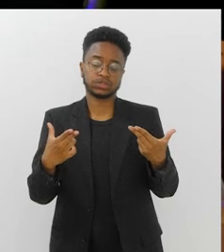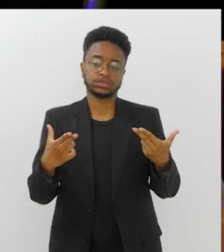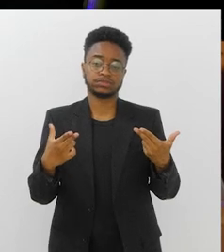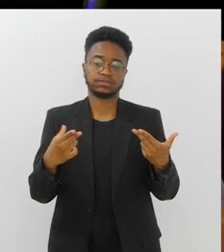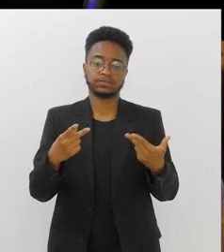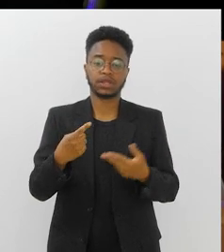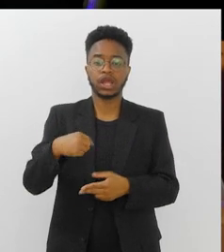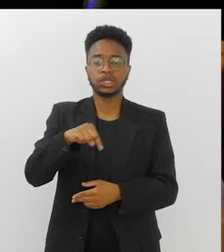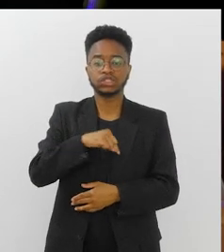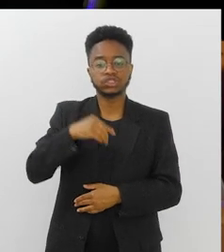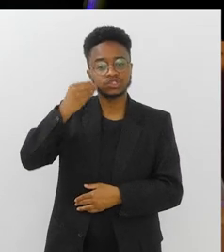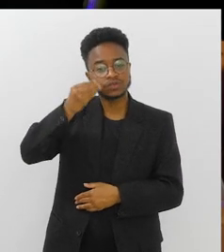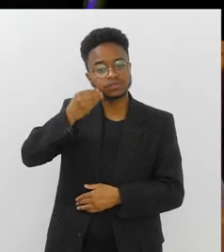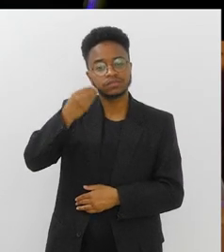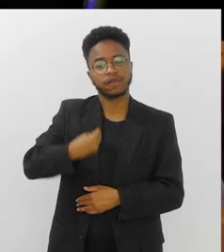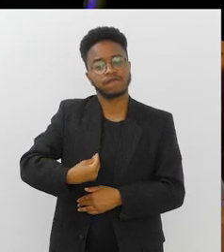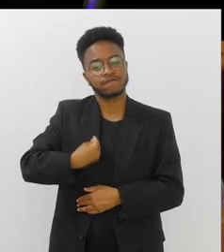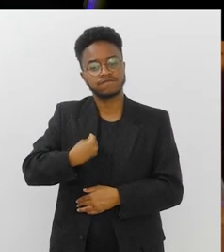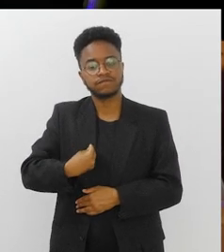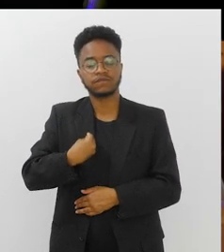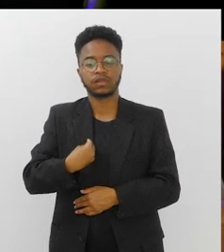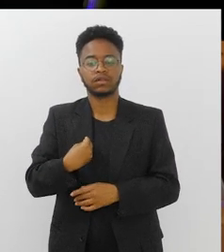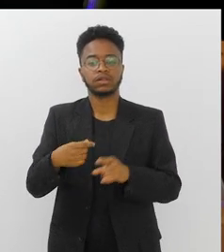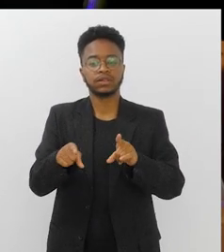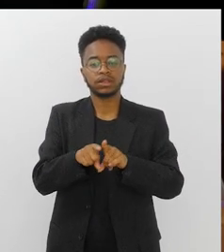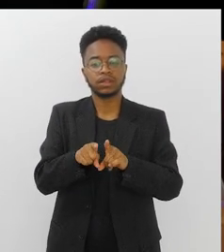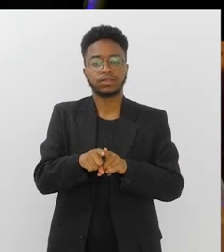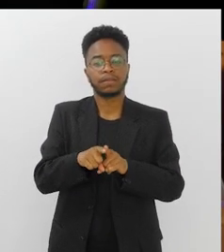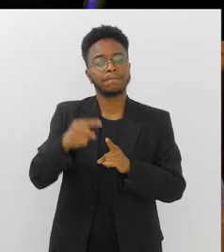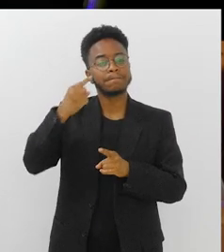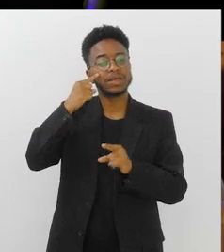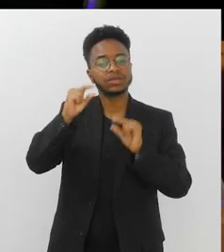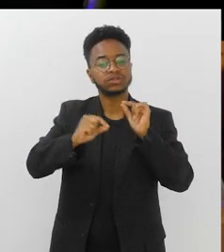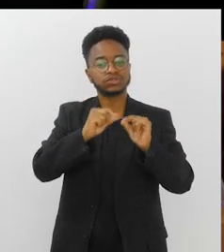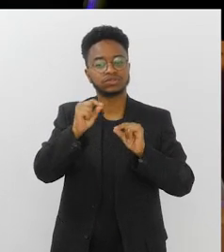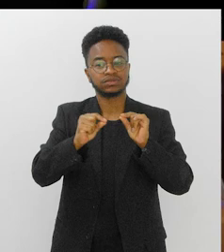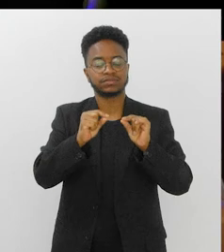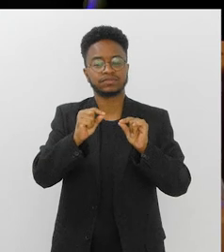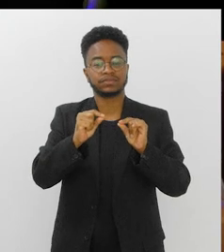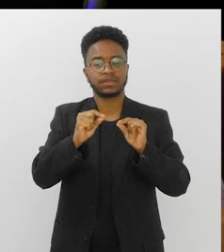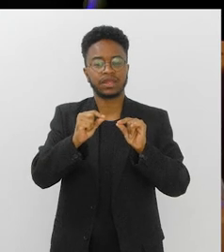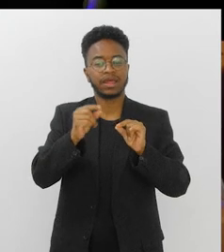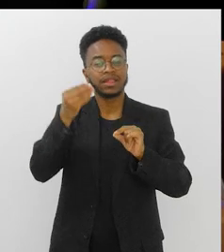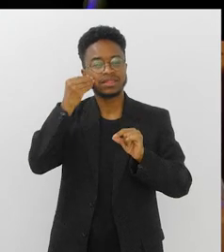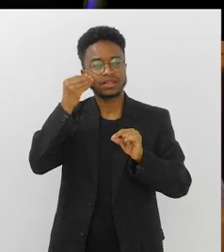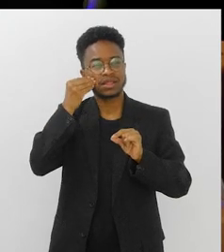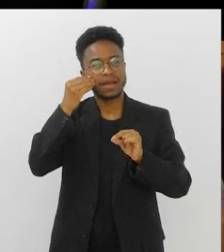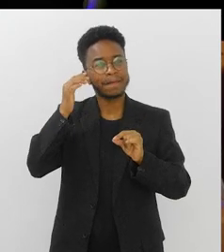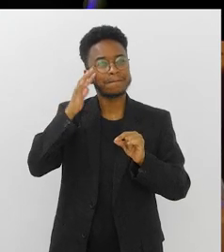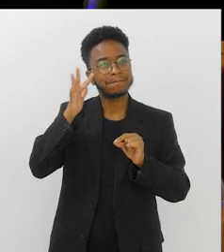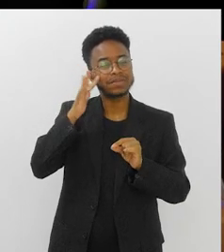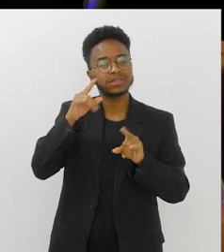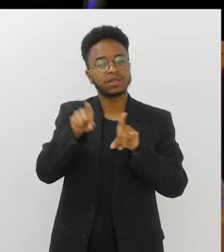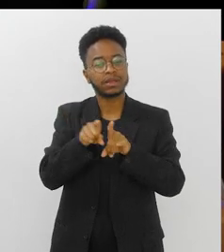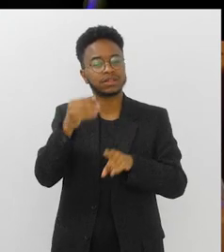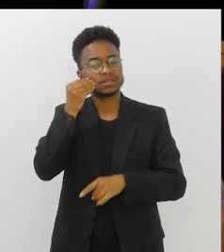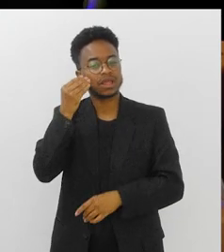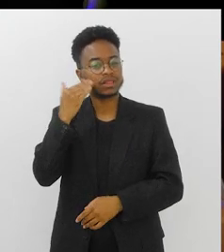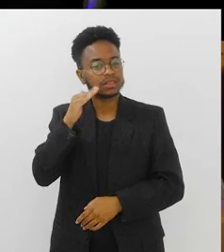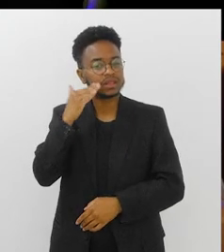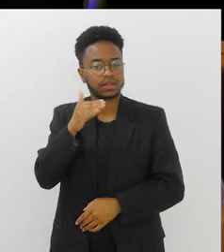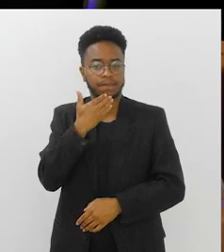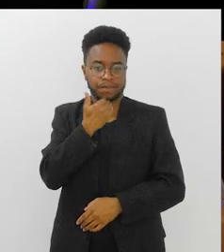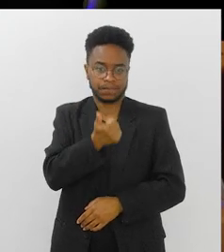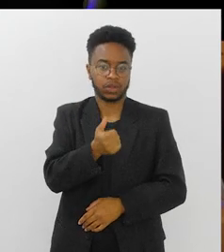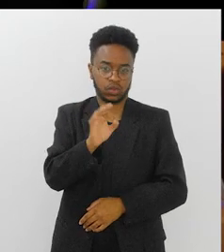a gente vivencia e que a gente vai né a gente coloca na nossa cabeça para tentar pesar e até para tentar entender um